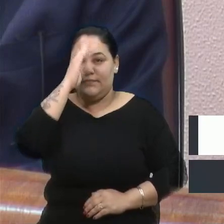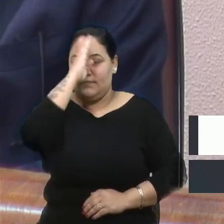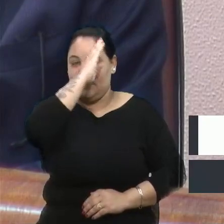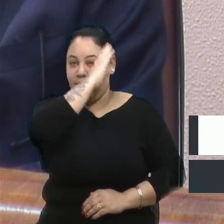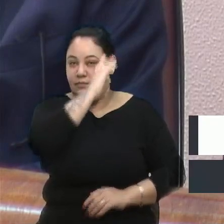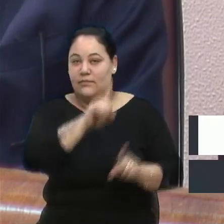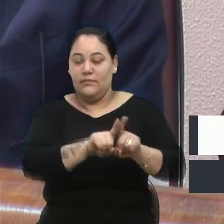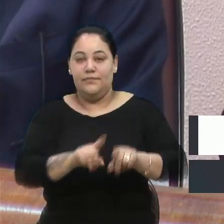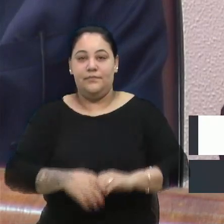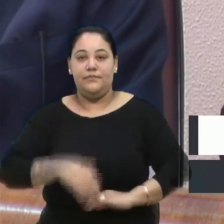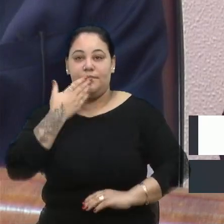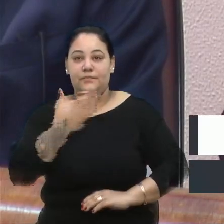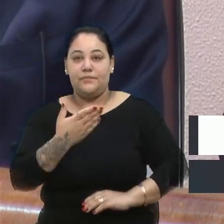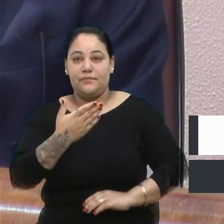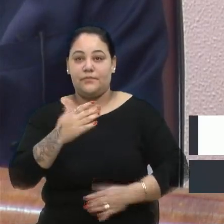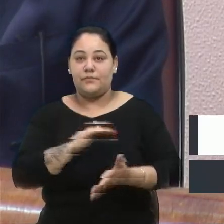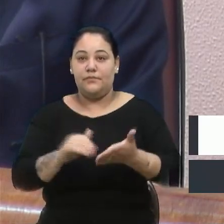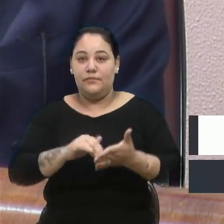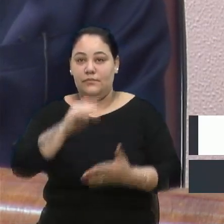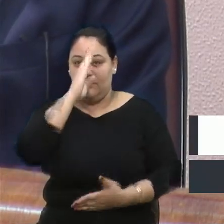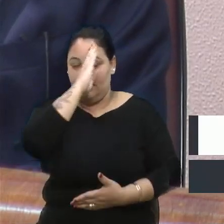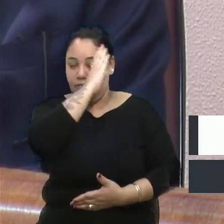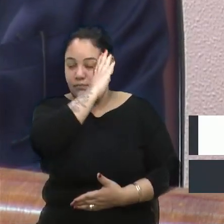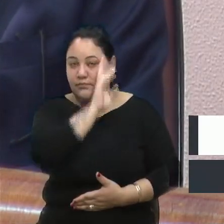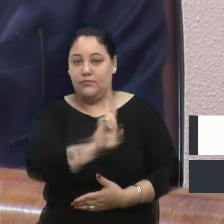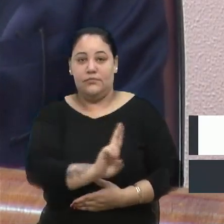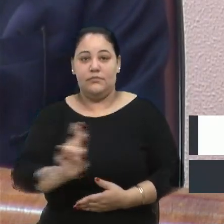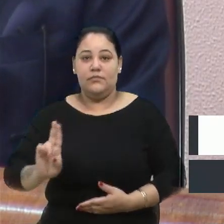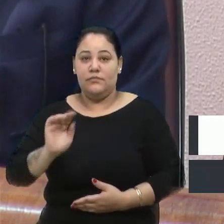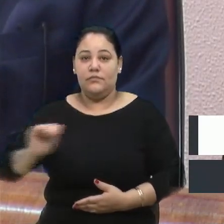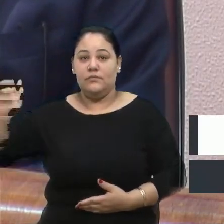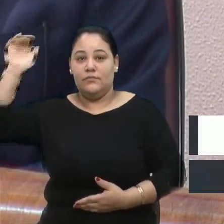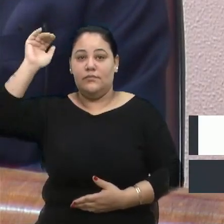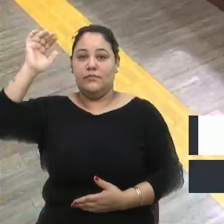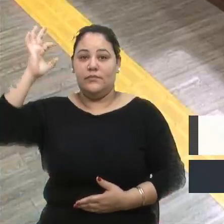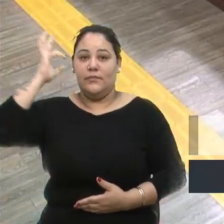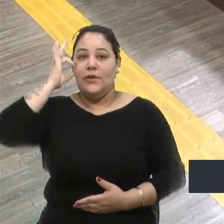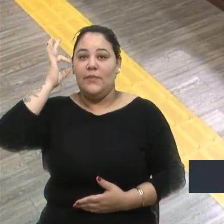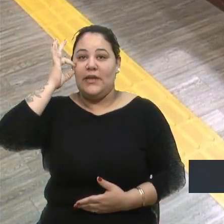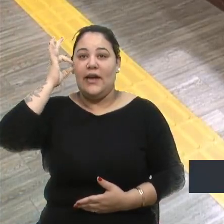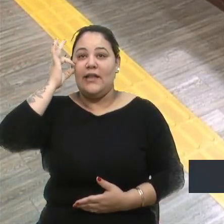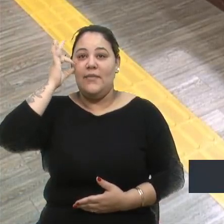Solicito ao secretário da mesa, vereador Adriano Bressan, que nomine as autoridades presentes.